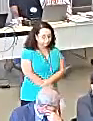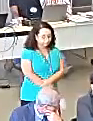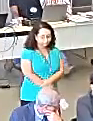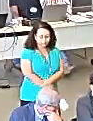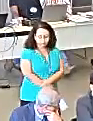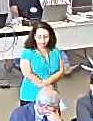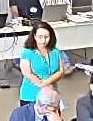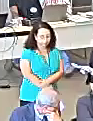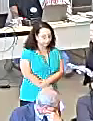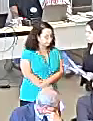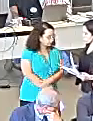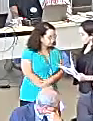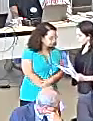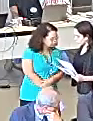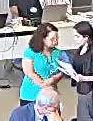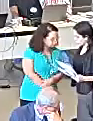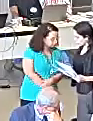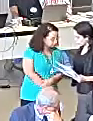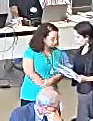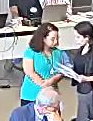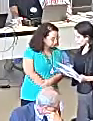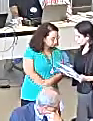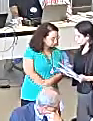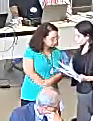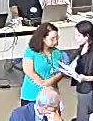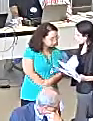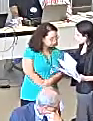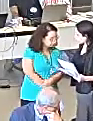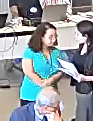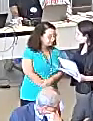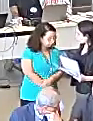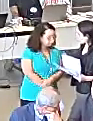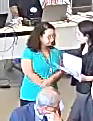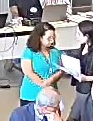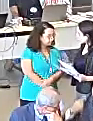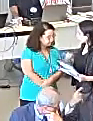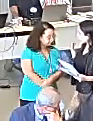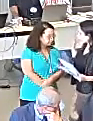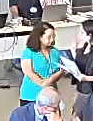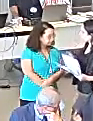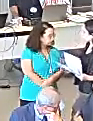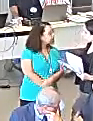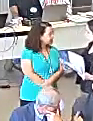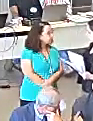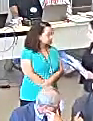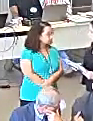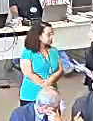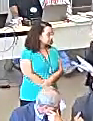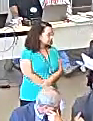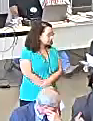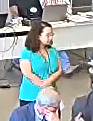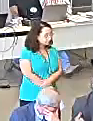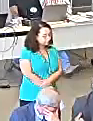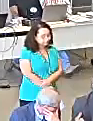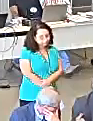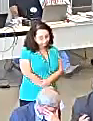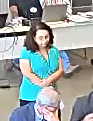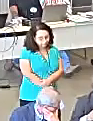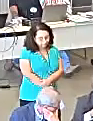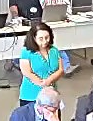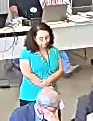foi visitar o Dr e eu vi e comprometi que ia lutar aqui dentro para ampliar o número de servidores na